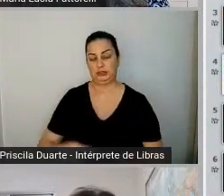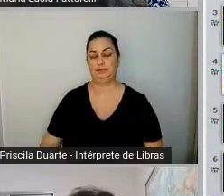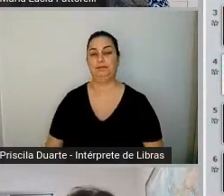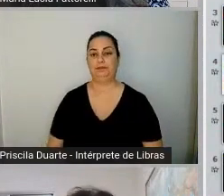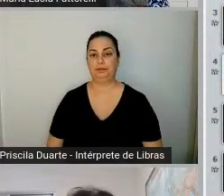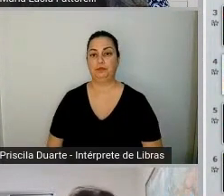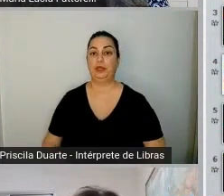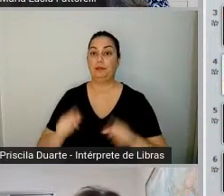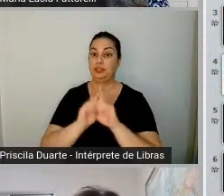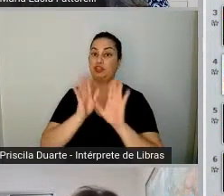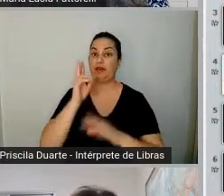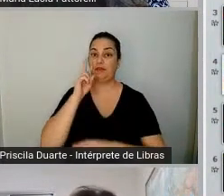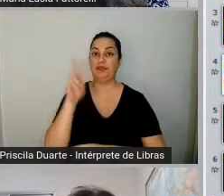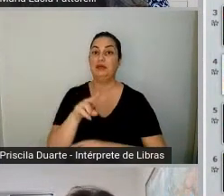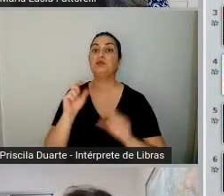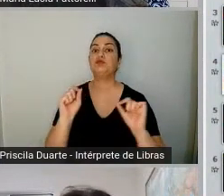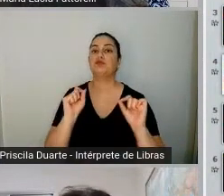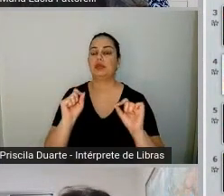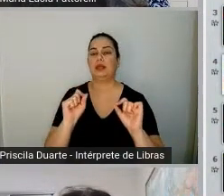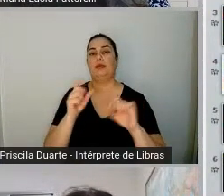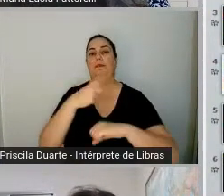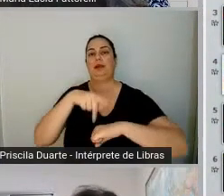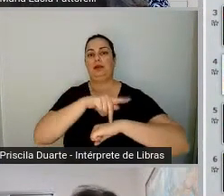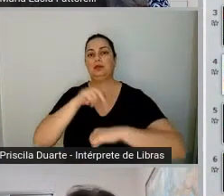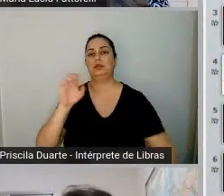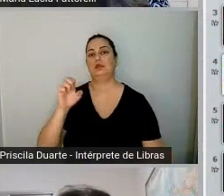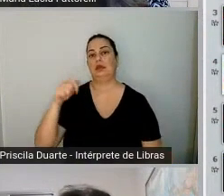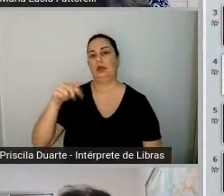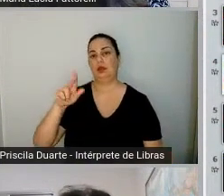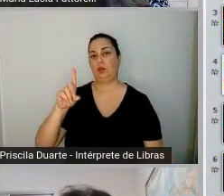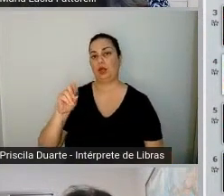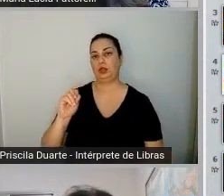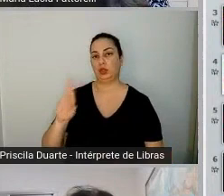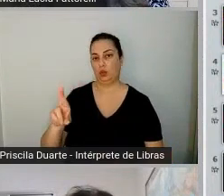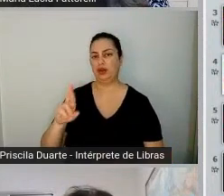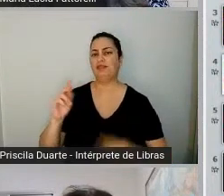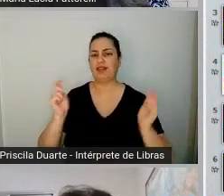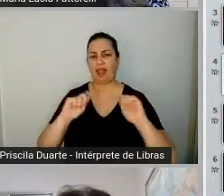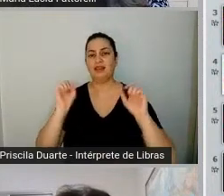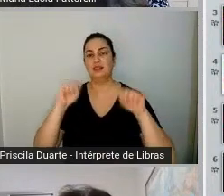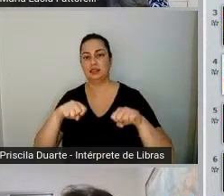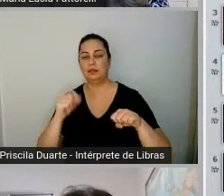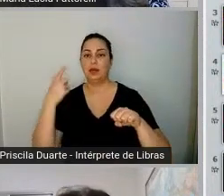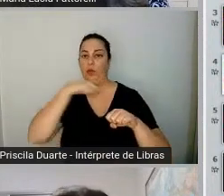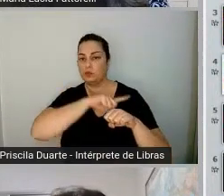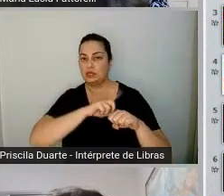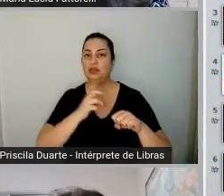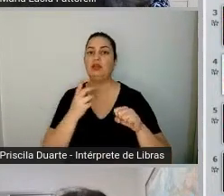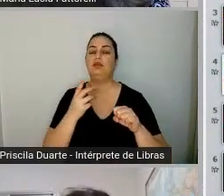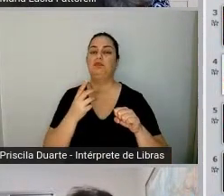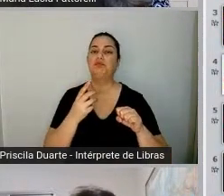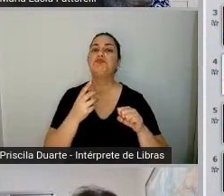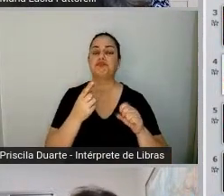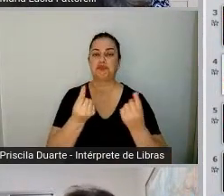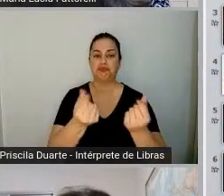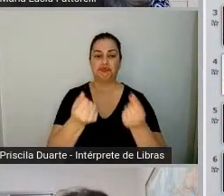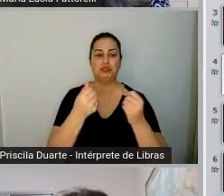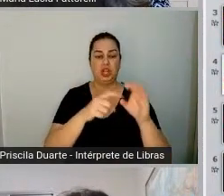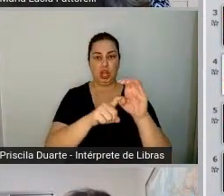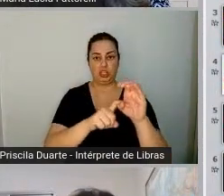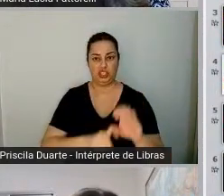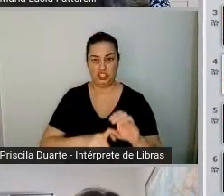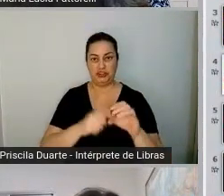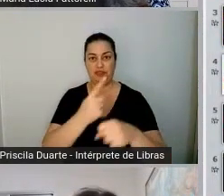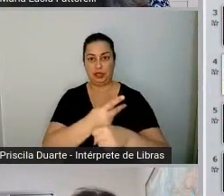né, que é possível sim auditar e anular dívidas e não houve fuga de capital, o governo continuou financiando,